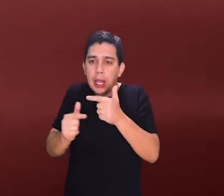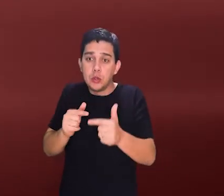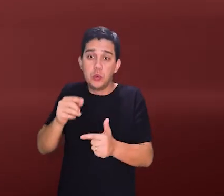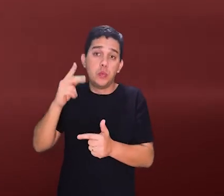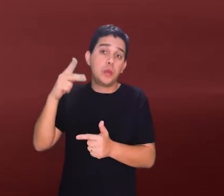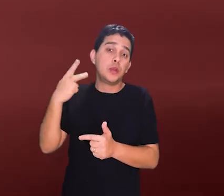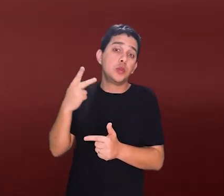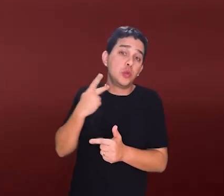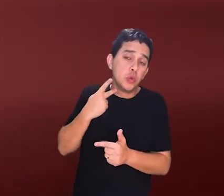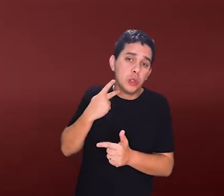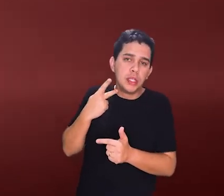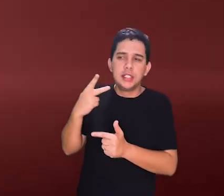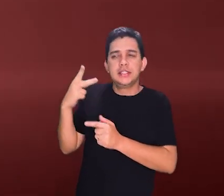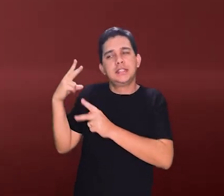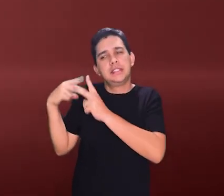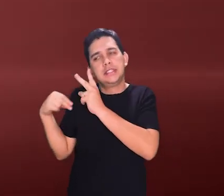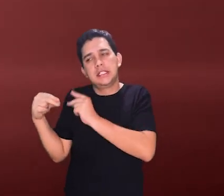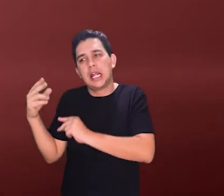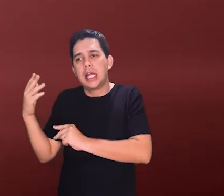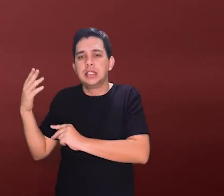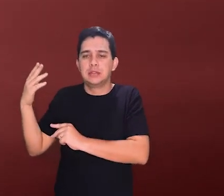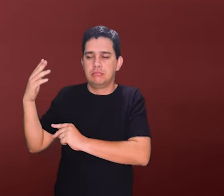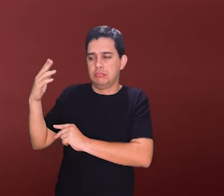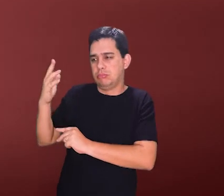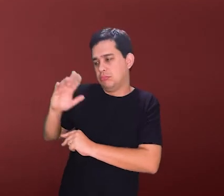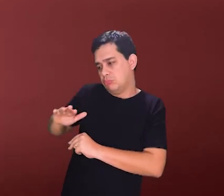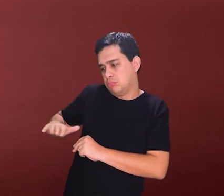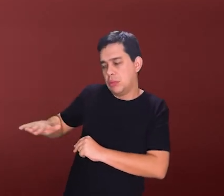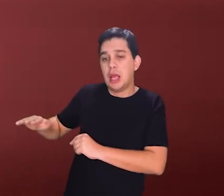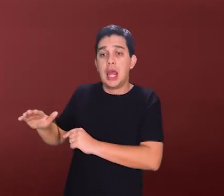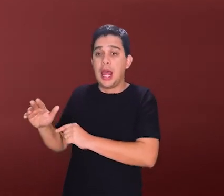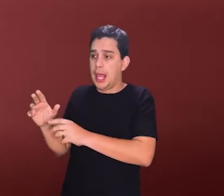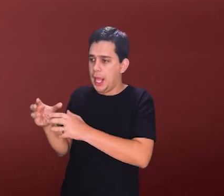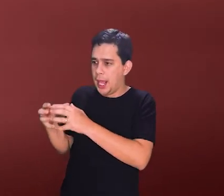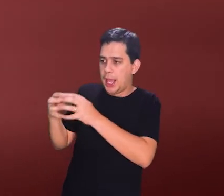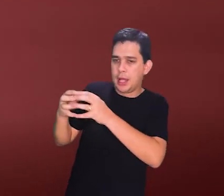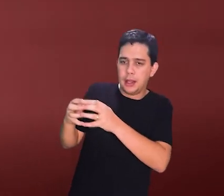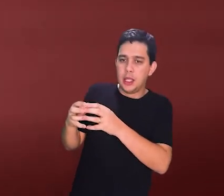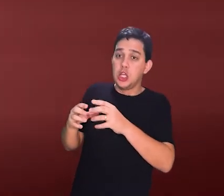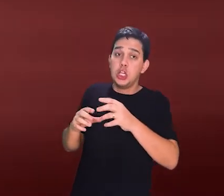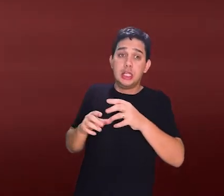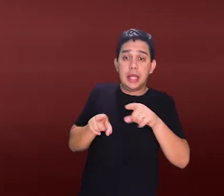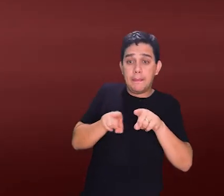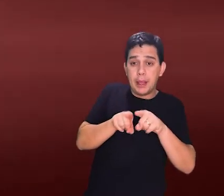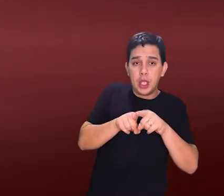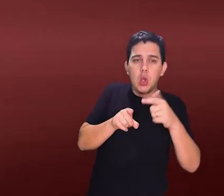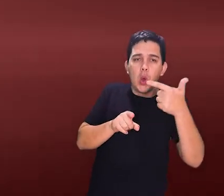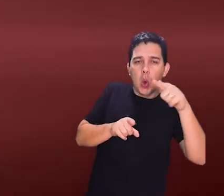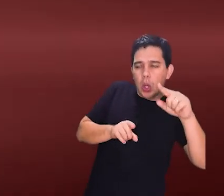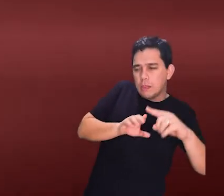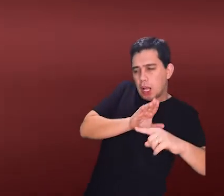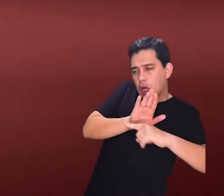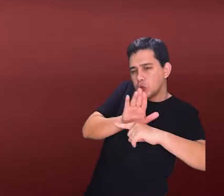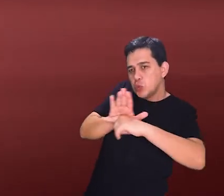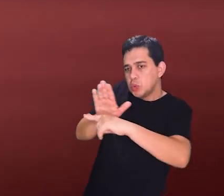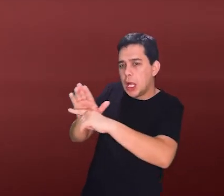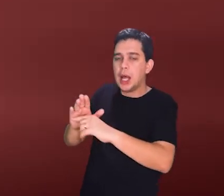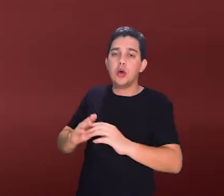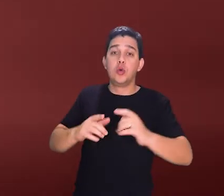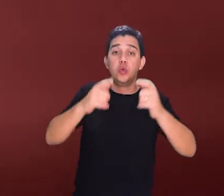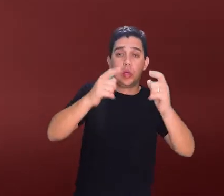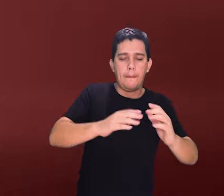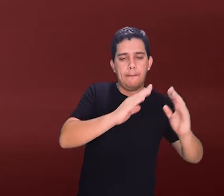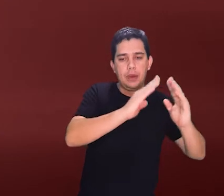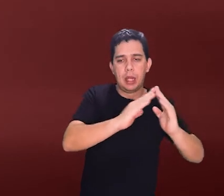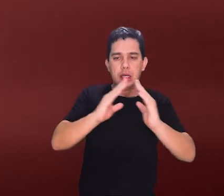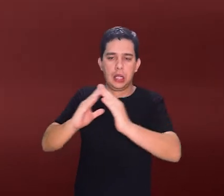justiça de infância e juventude infracional e as promotorias de investigação penal, especialmente com relação à fiscalização das unidades socioeducativas de